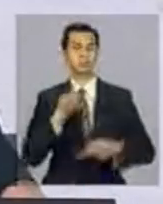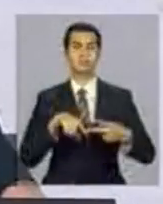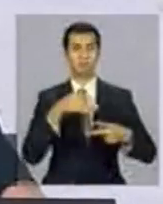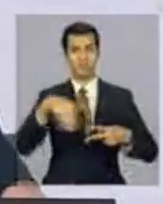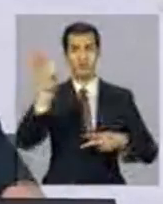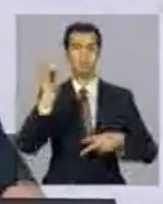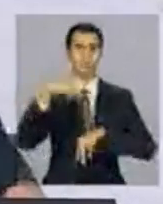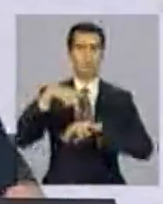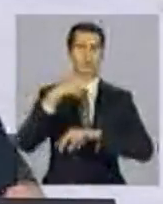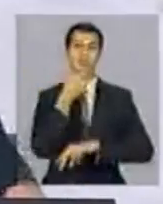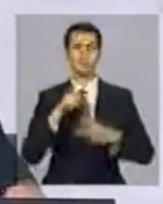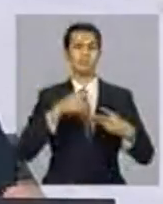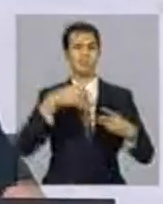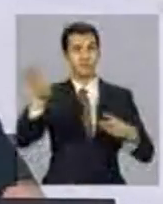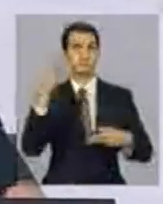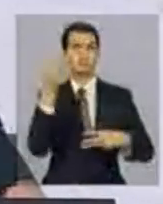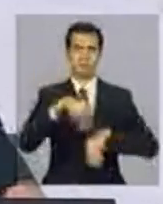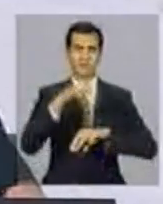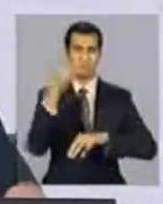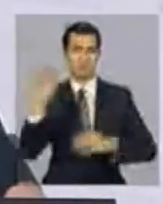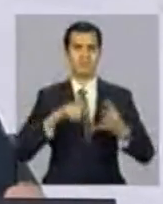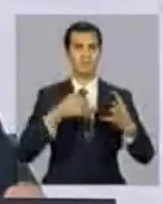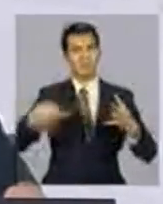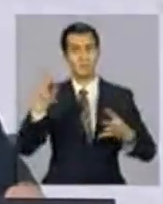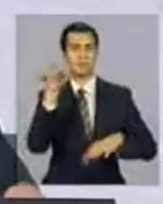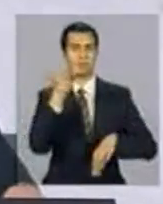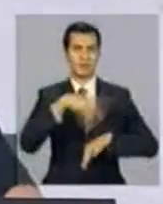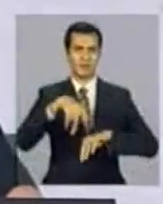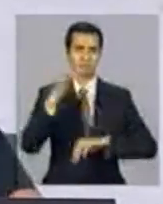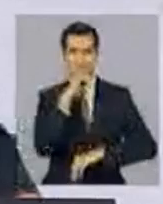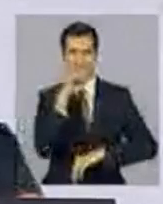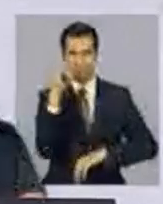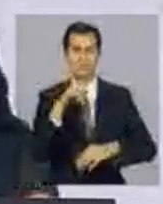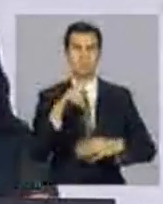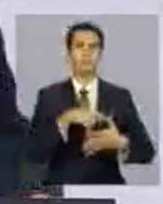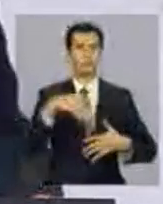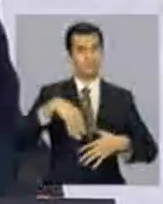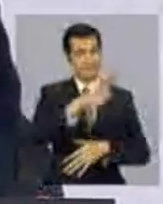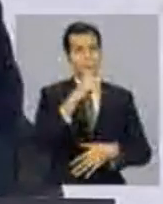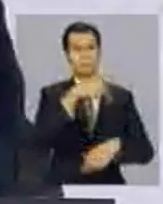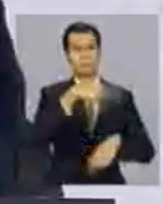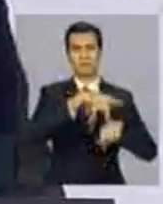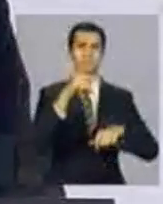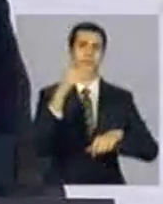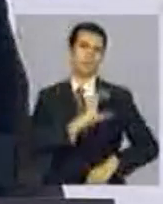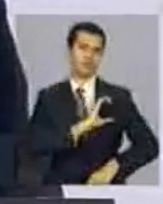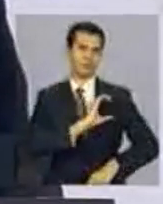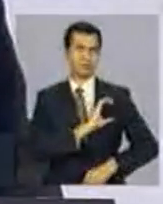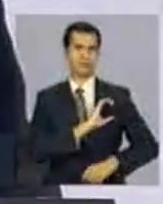para o Reino Unido, para a França, para a Itália e para o Canadá.